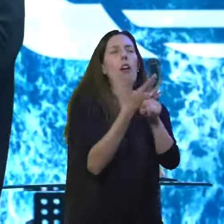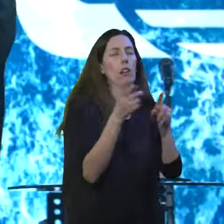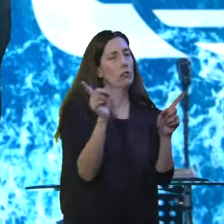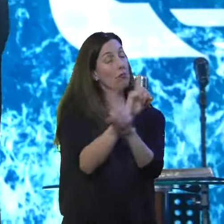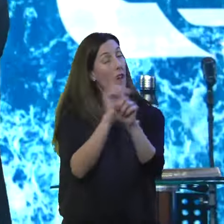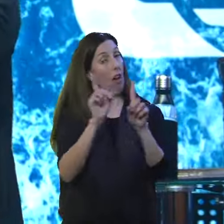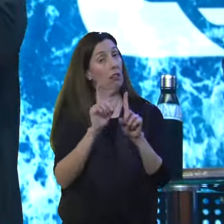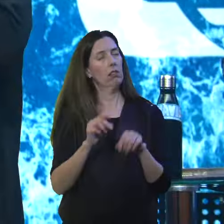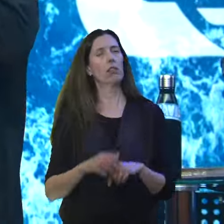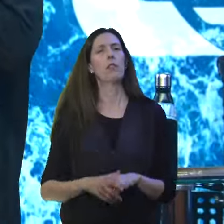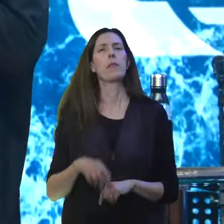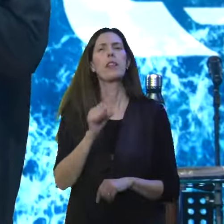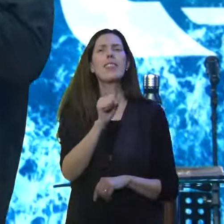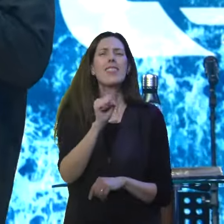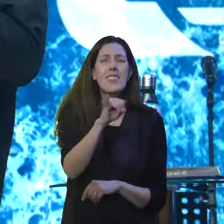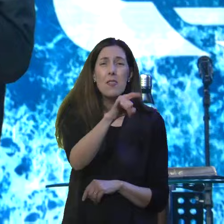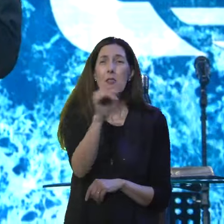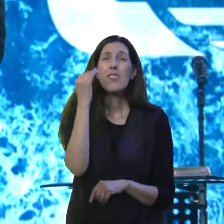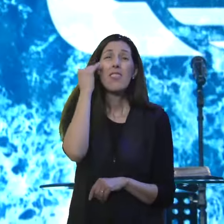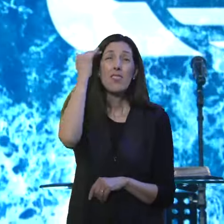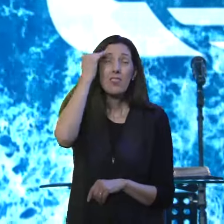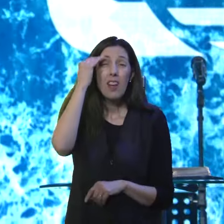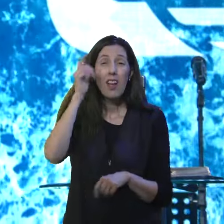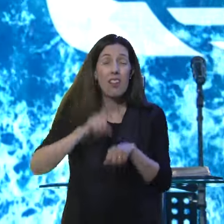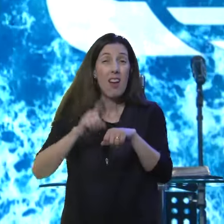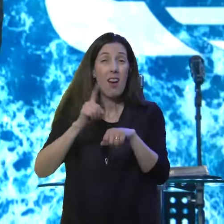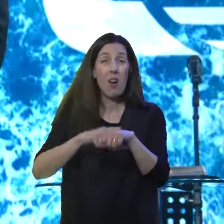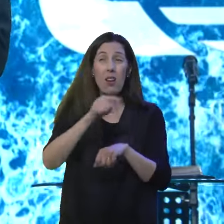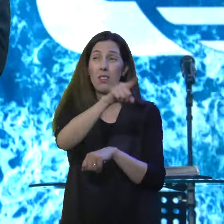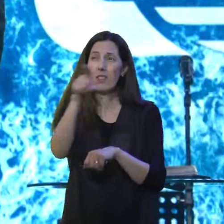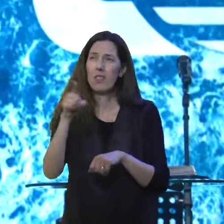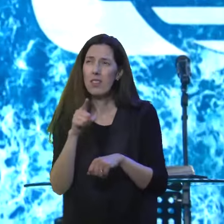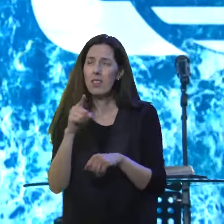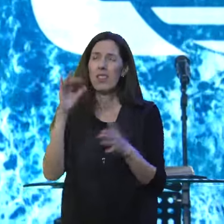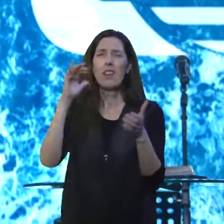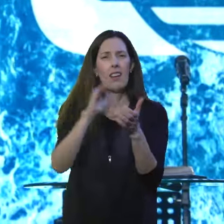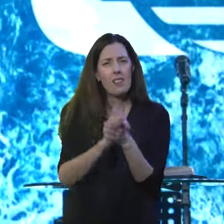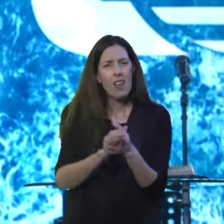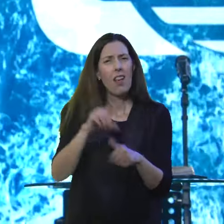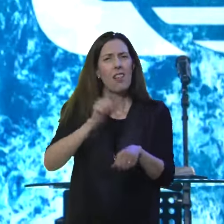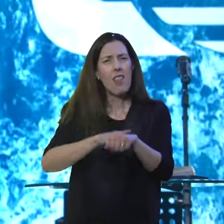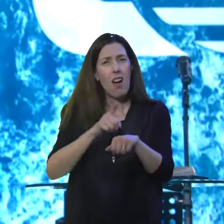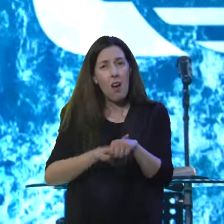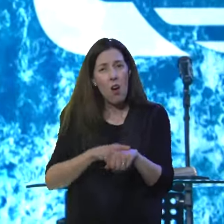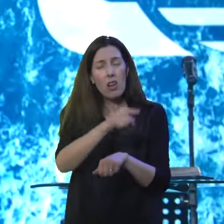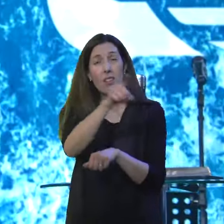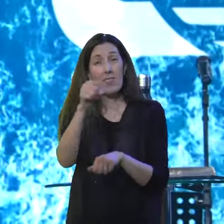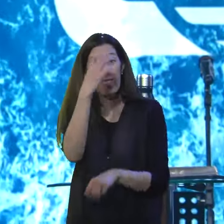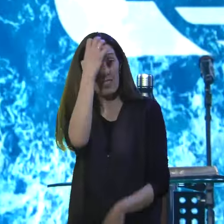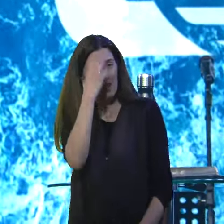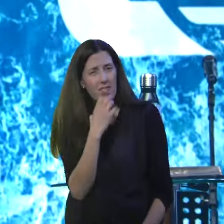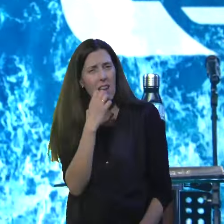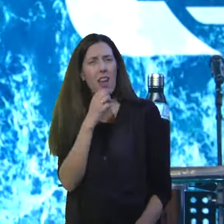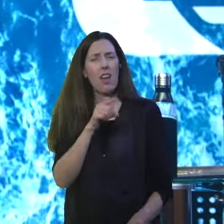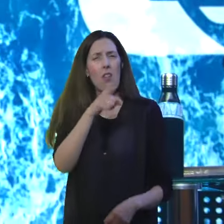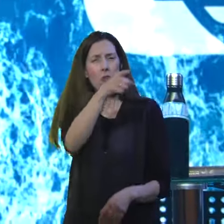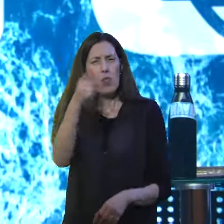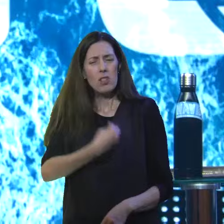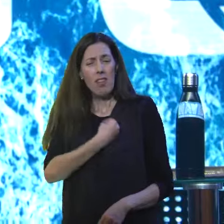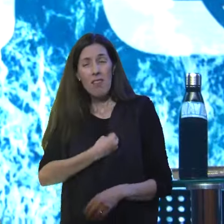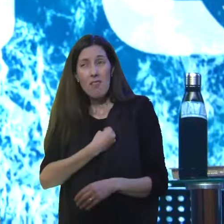você casar, quando você quiser viver uma família, quando você quiser viver algo sério, se tornar uma pessoa de Deus, viver os planos de